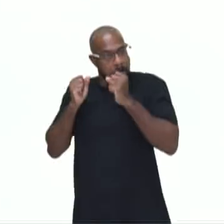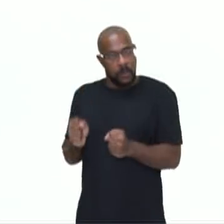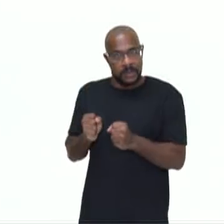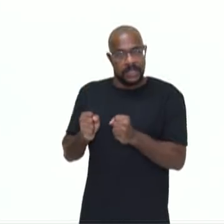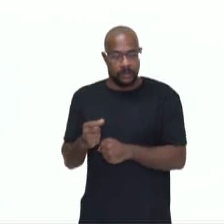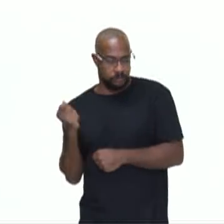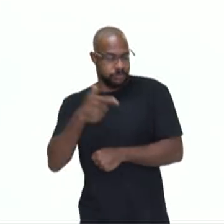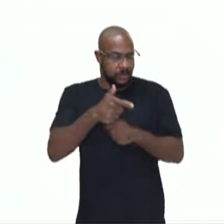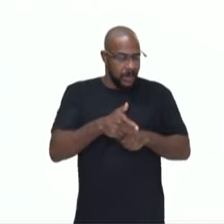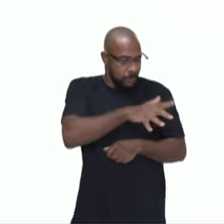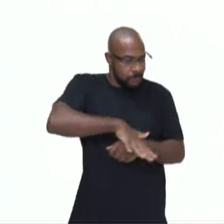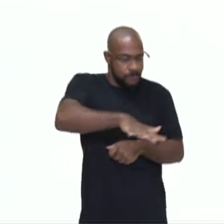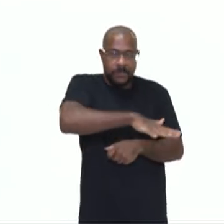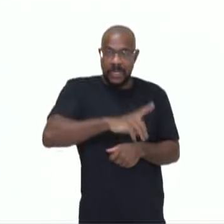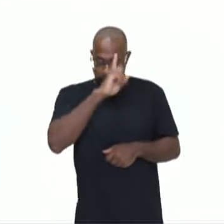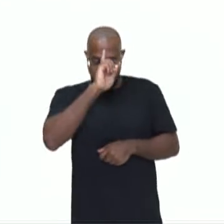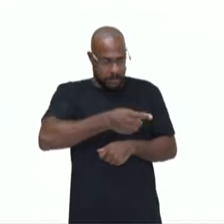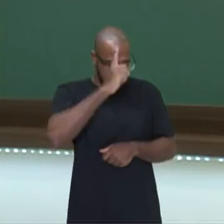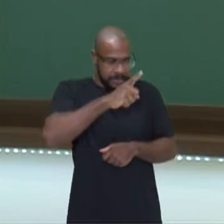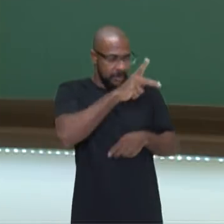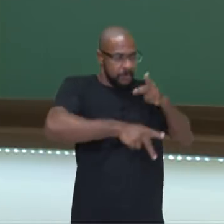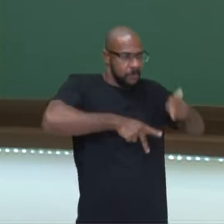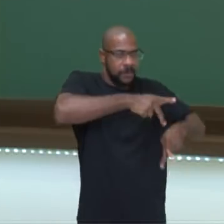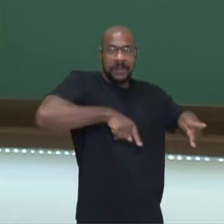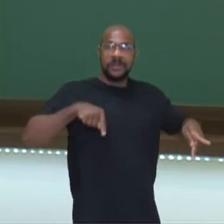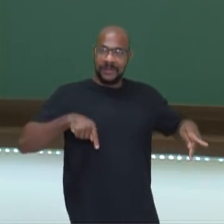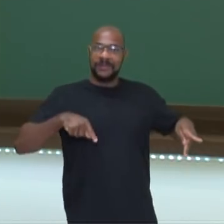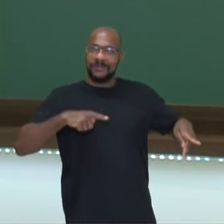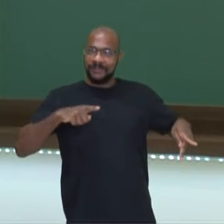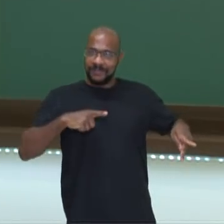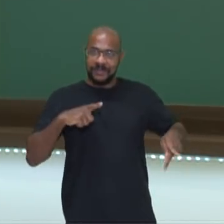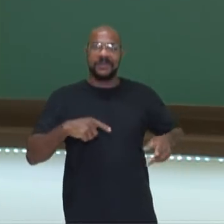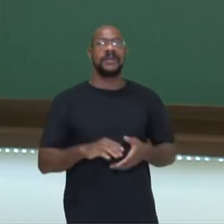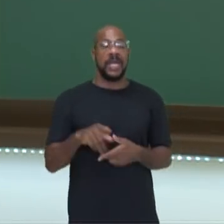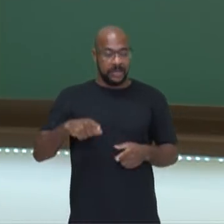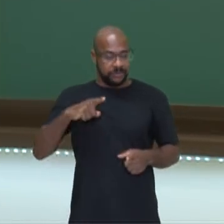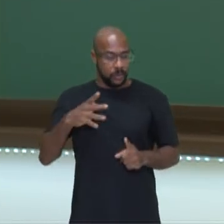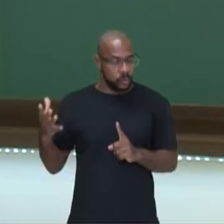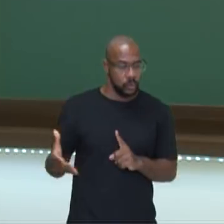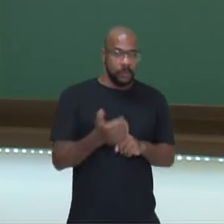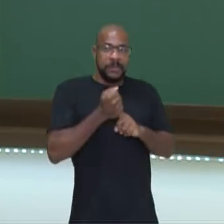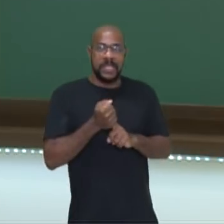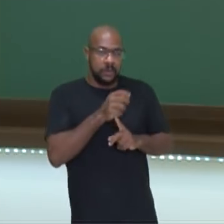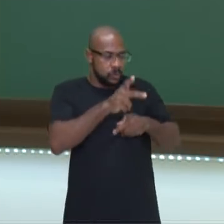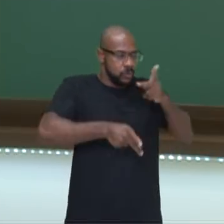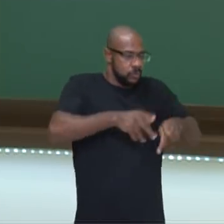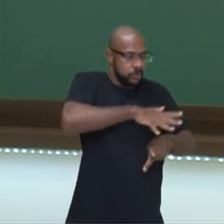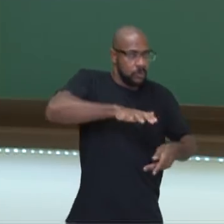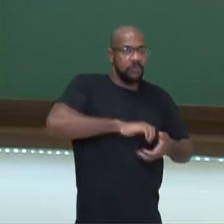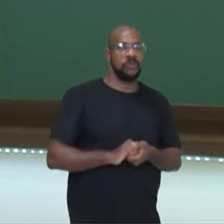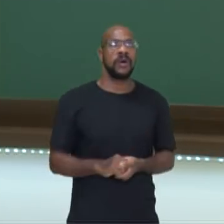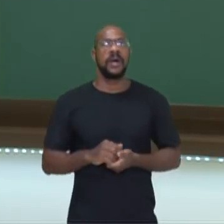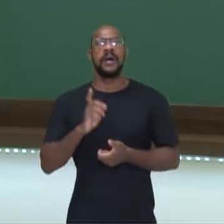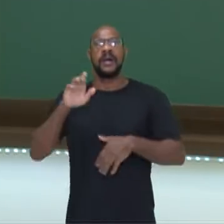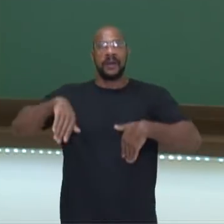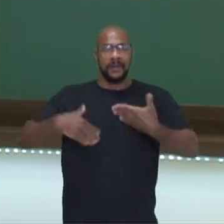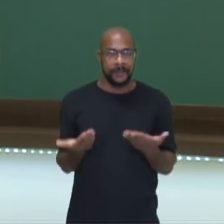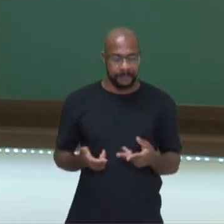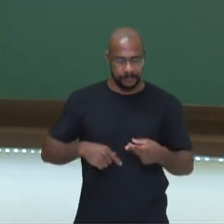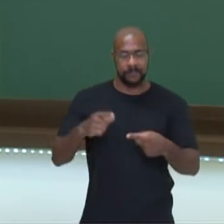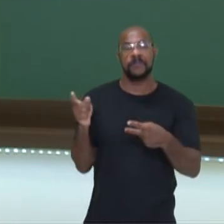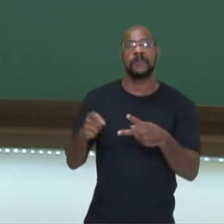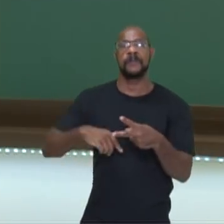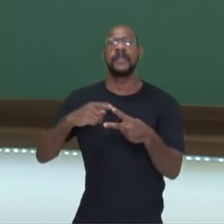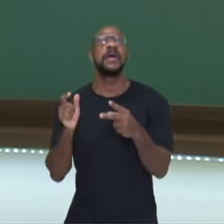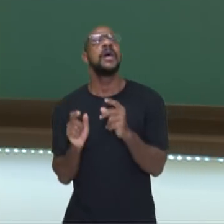a população local. Olha a junção das duas ideias. Oligarquia é um governo concentrado num pequeno número de indivíduos. Quem